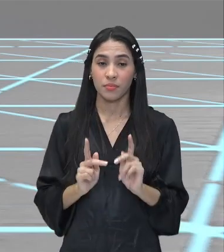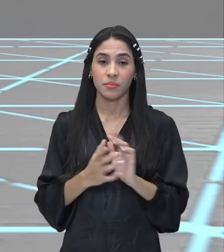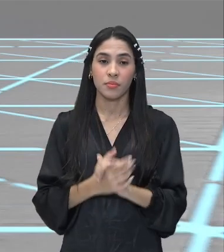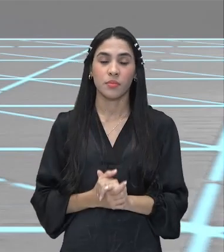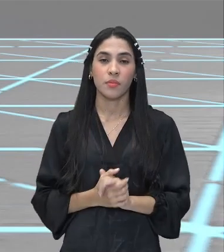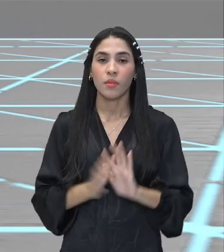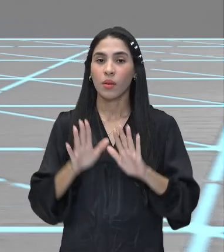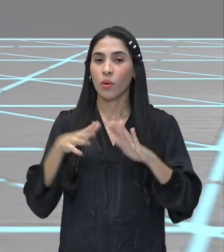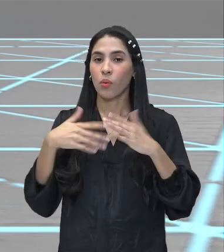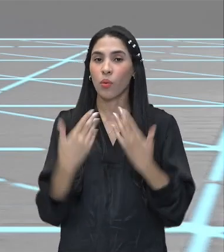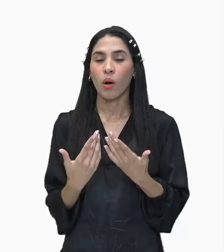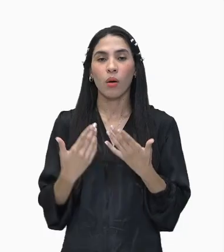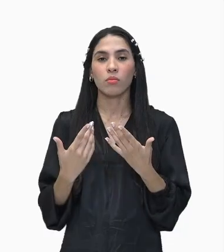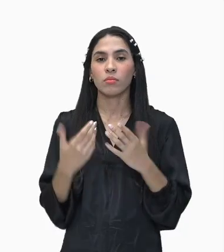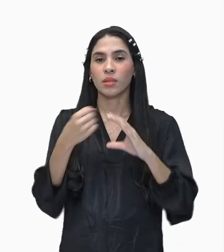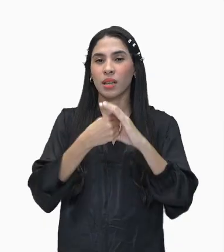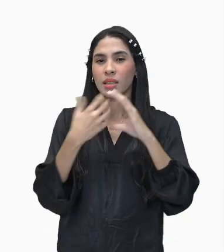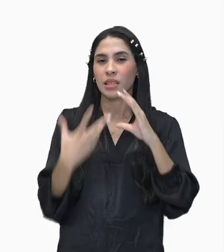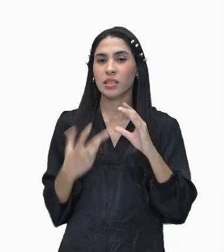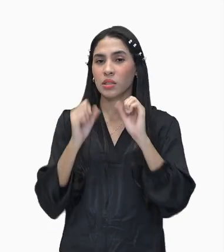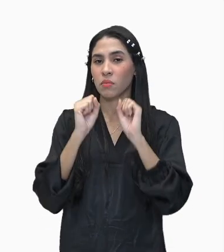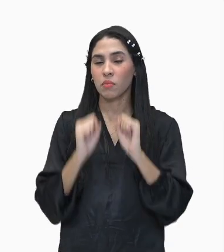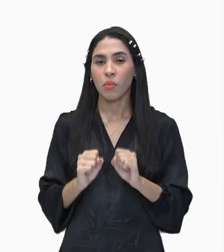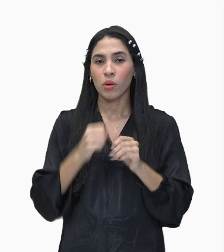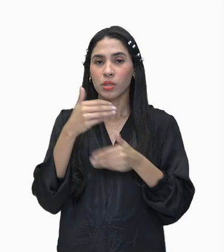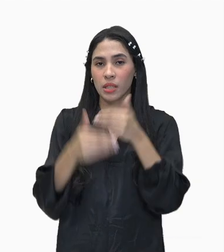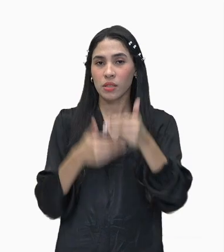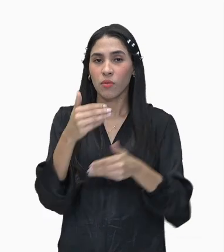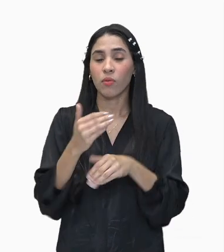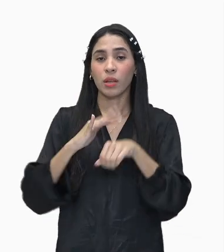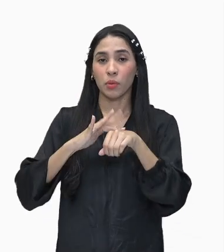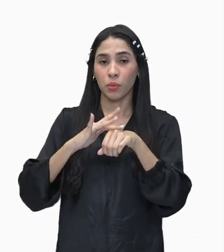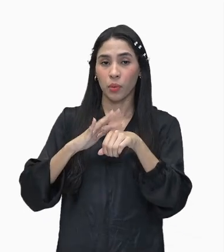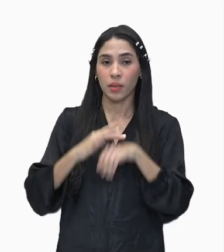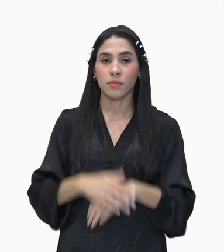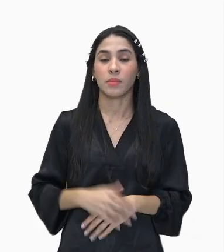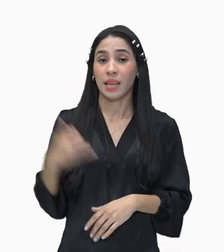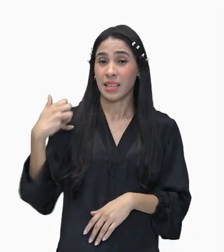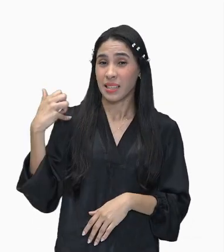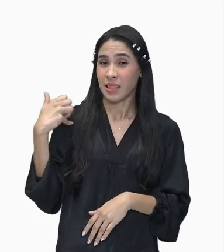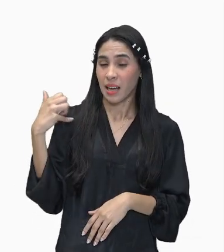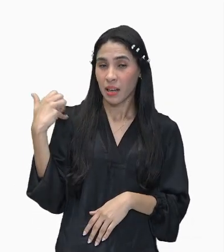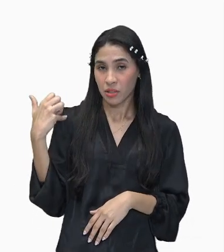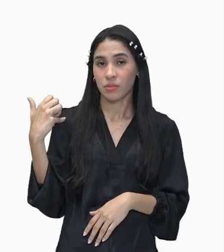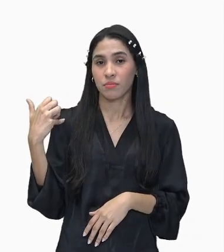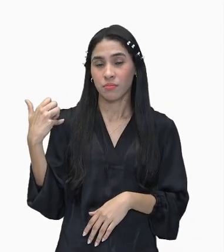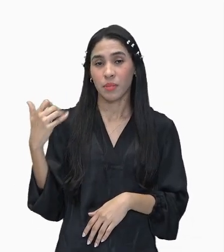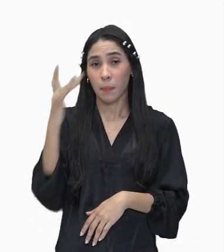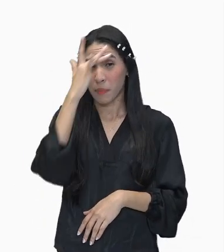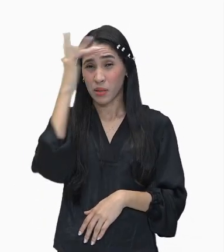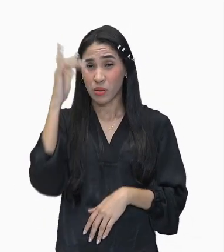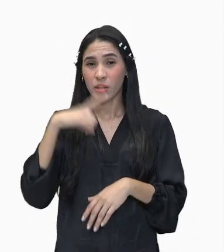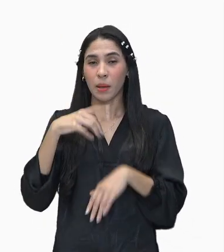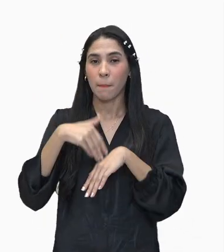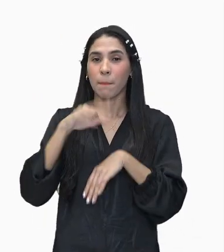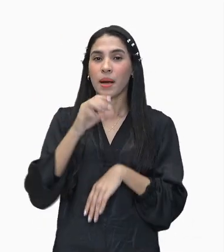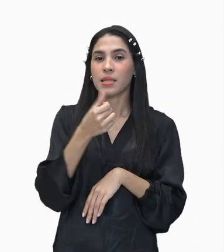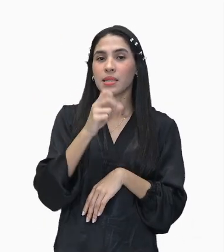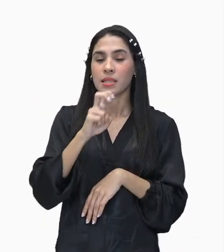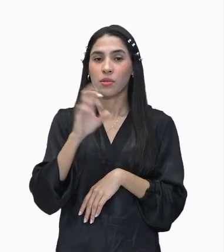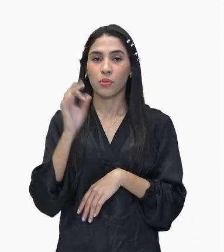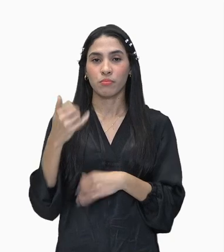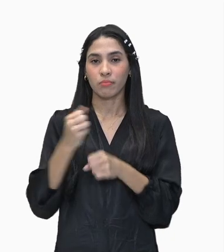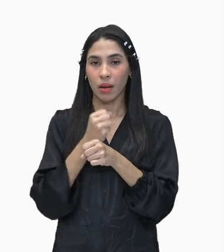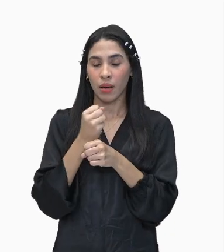quais são os fatores de risco para o desenvolvimento dessa doença? A idade avançada, né, a pessoa ter mais de 65